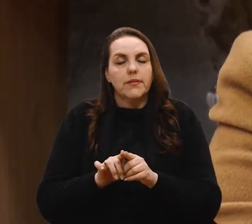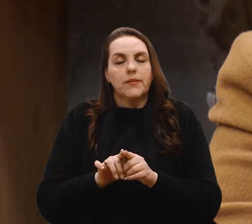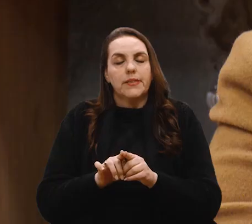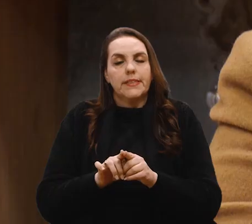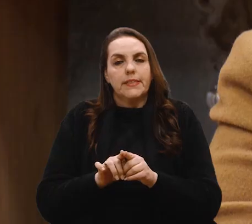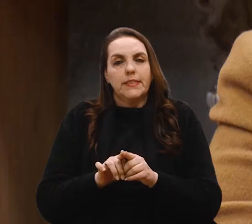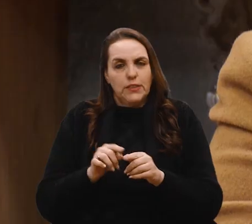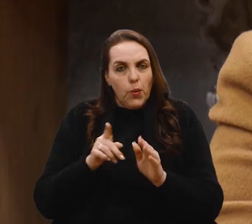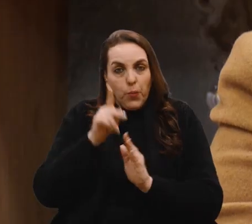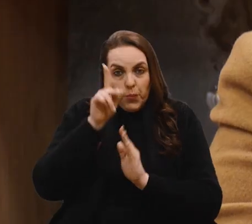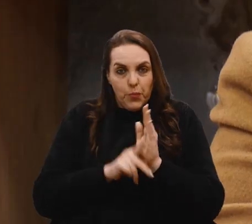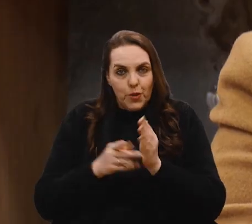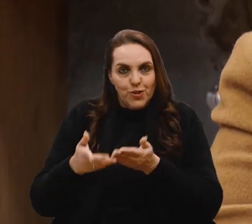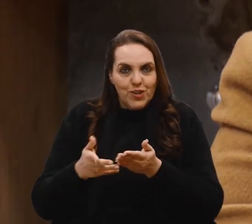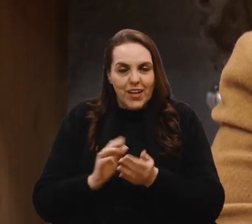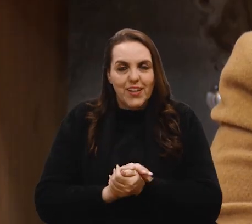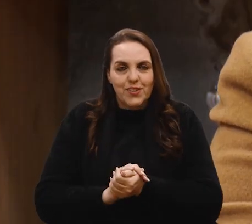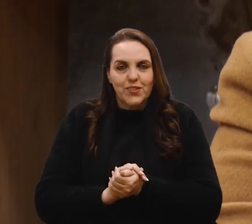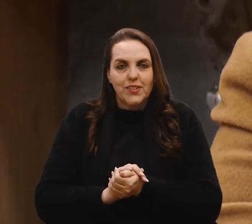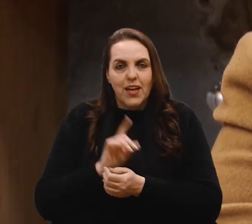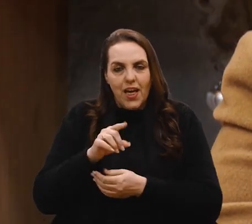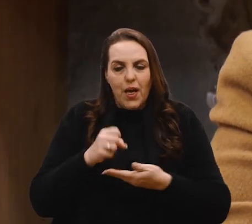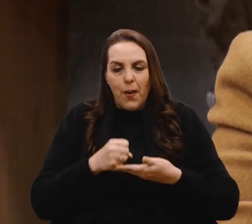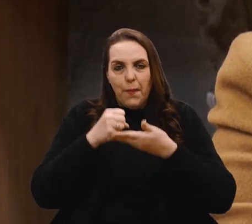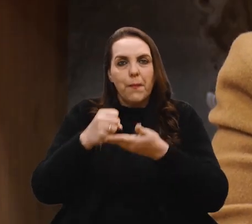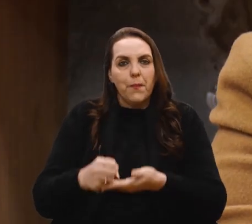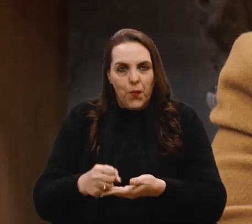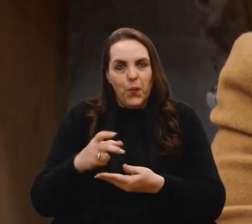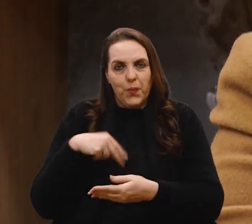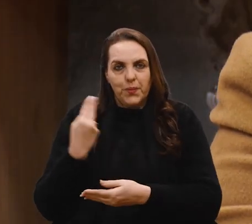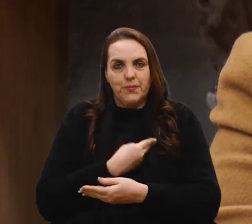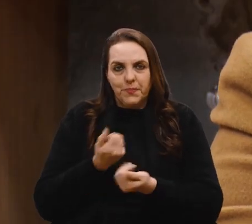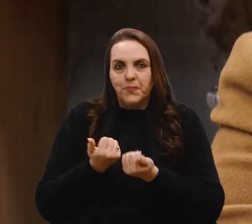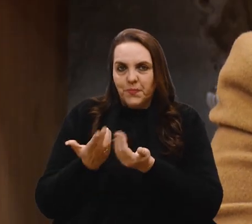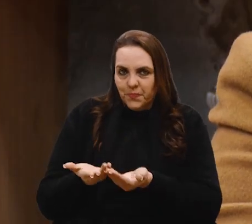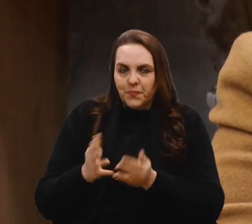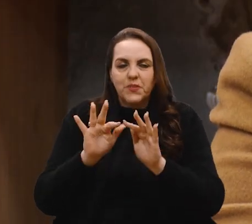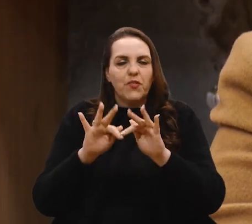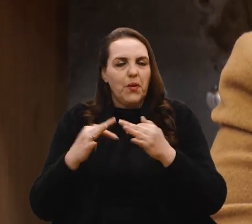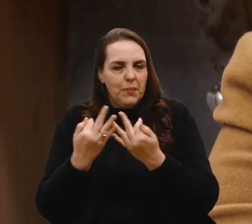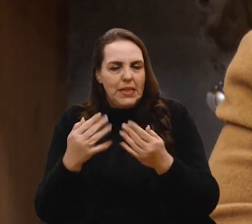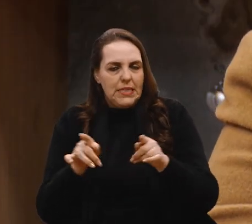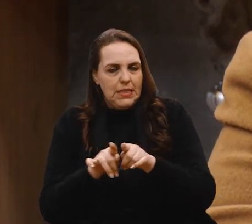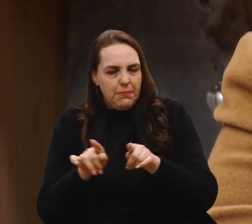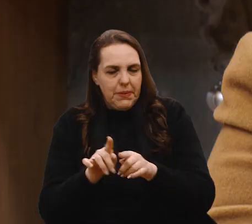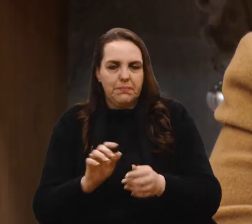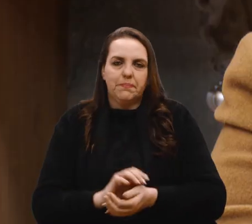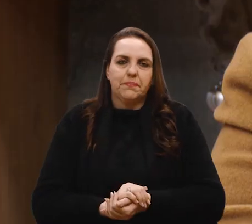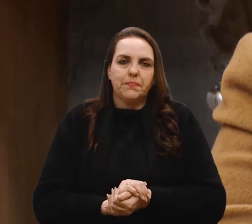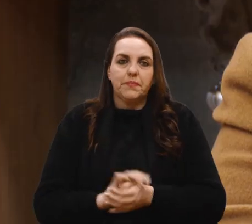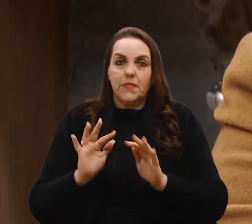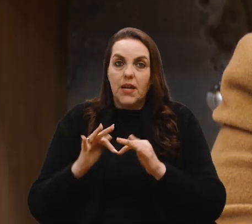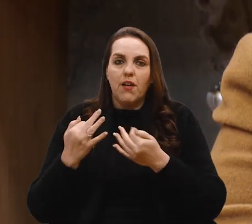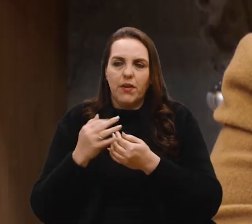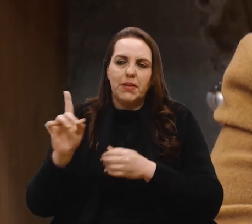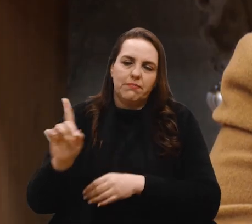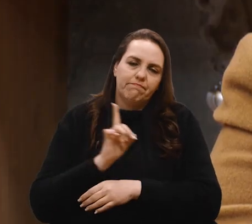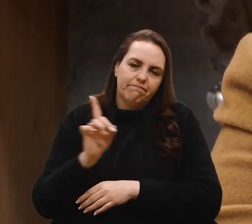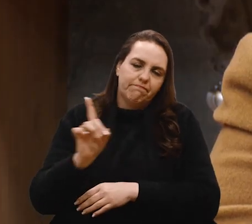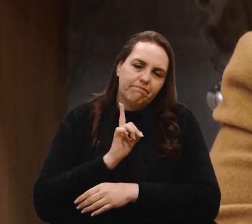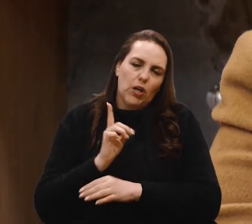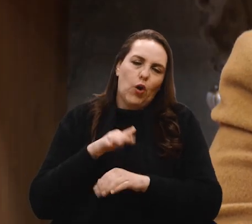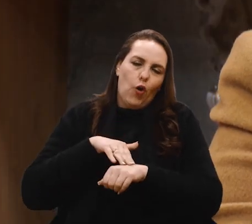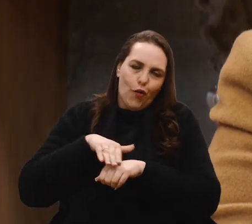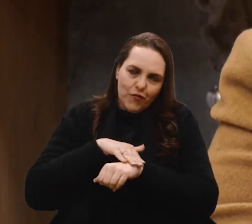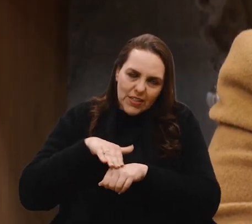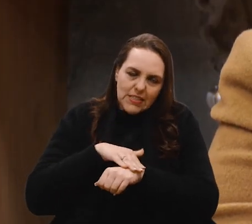nesse projeto diferenciado, nesse apoio que a gente dá também às famílias. As famílias vêm muito conversar com a gente também,